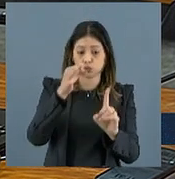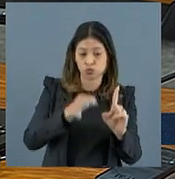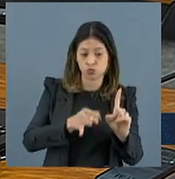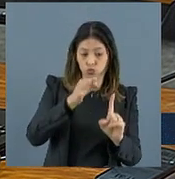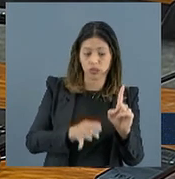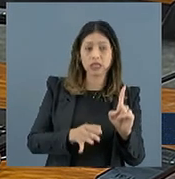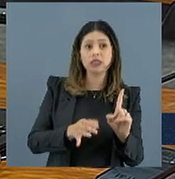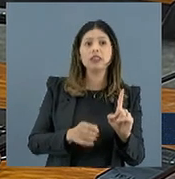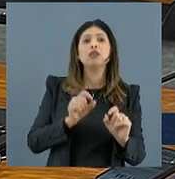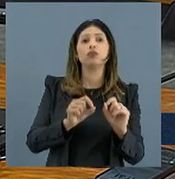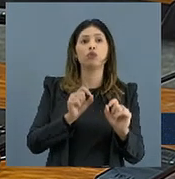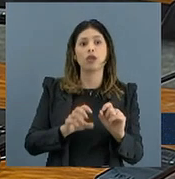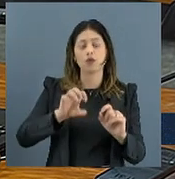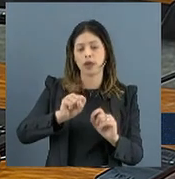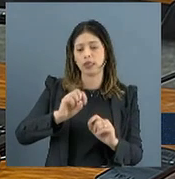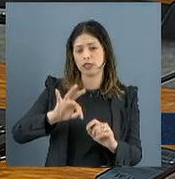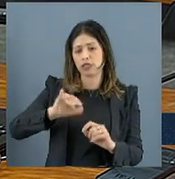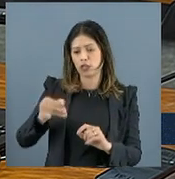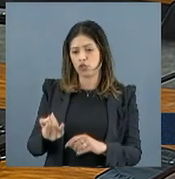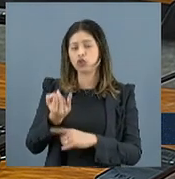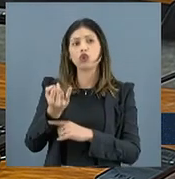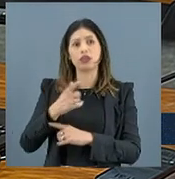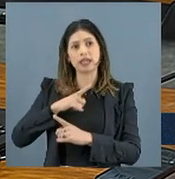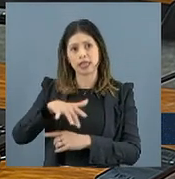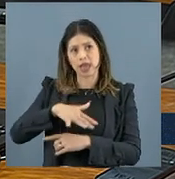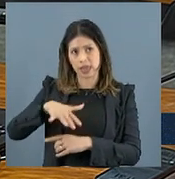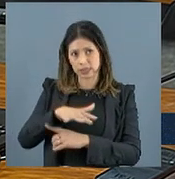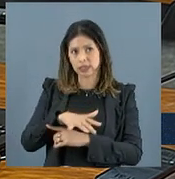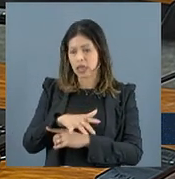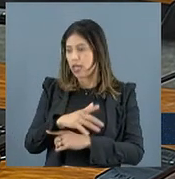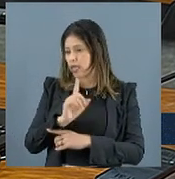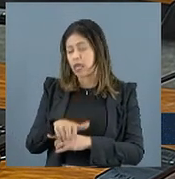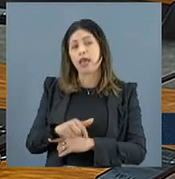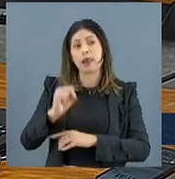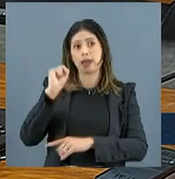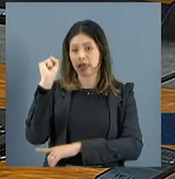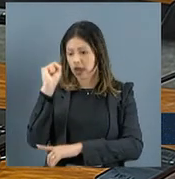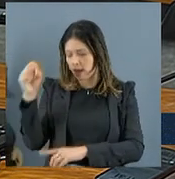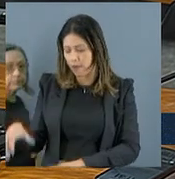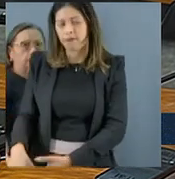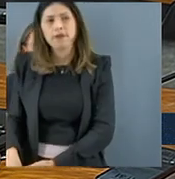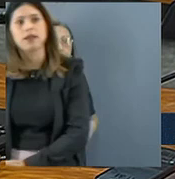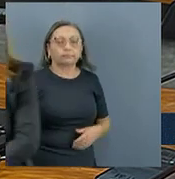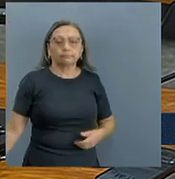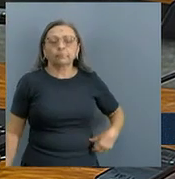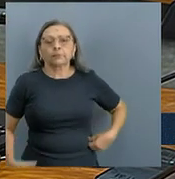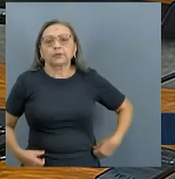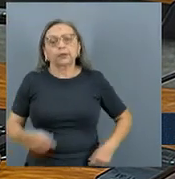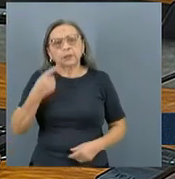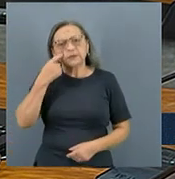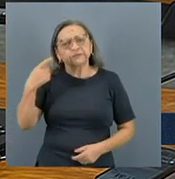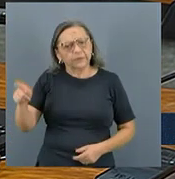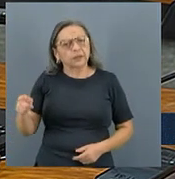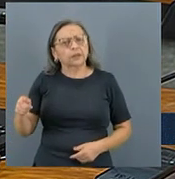STJ, tem colocado em liberdade criminosos de alta periculosidade, seja na audiência de custódia, seja na tramitação